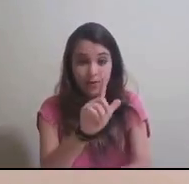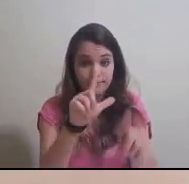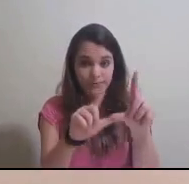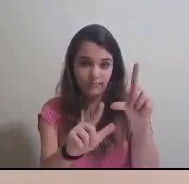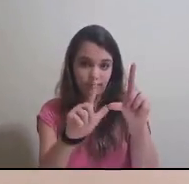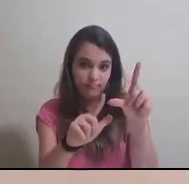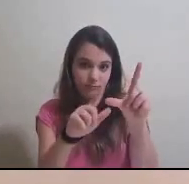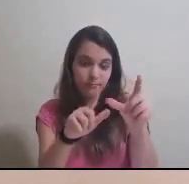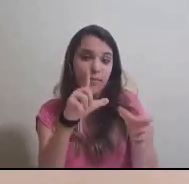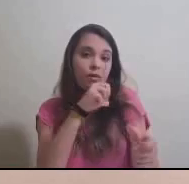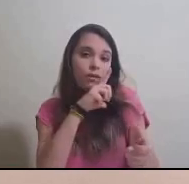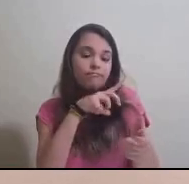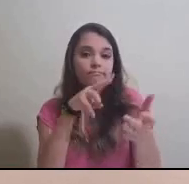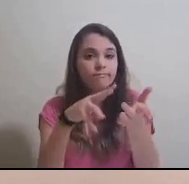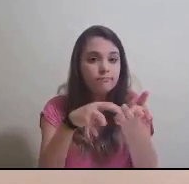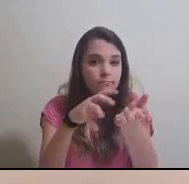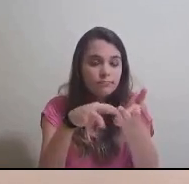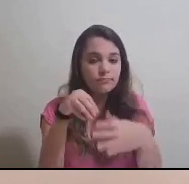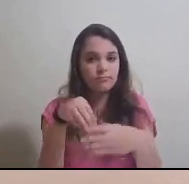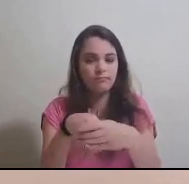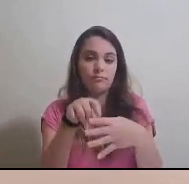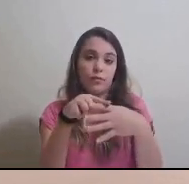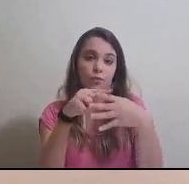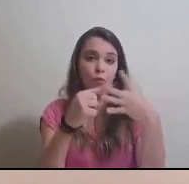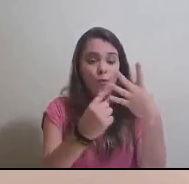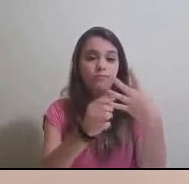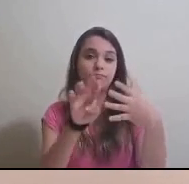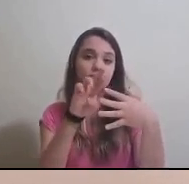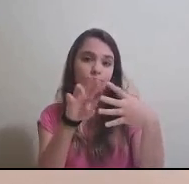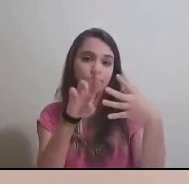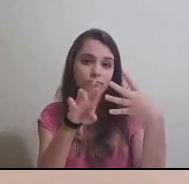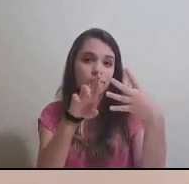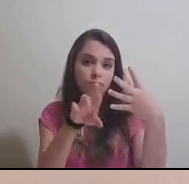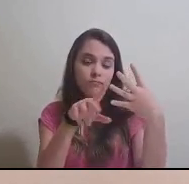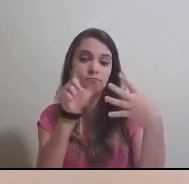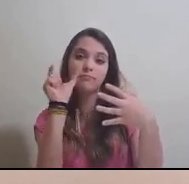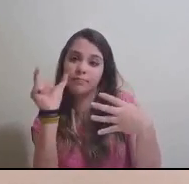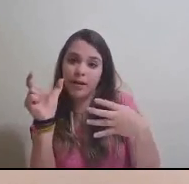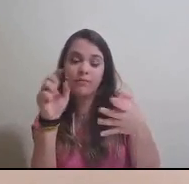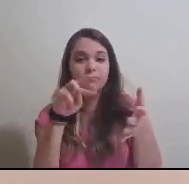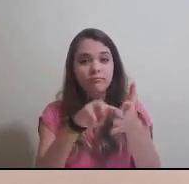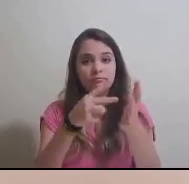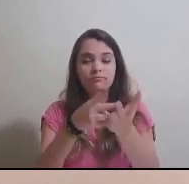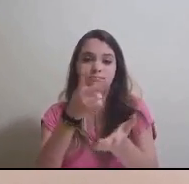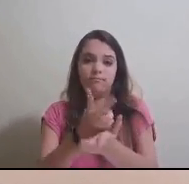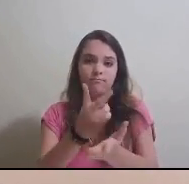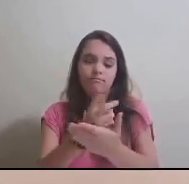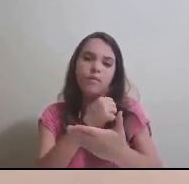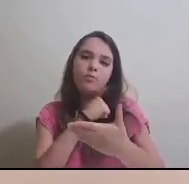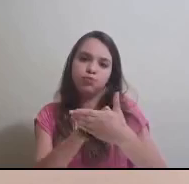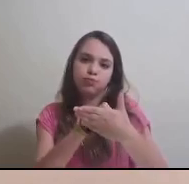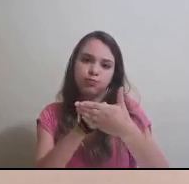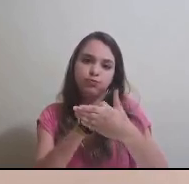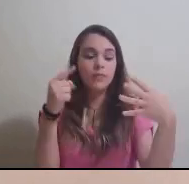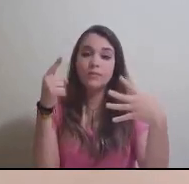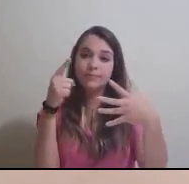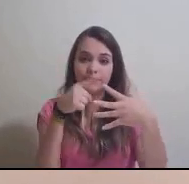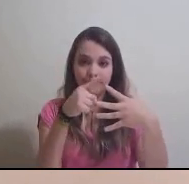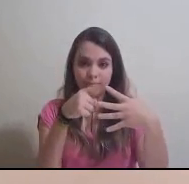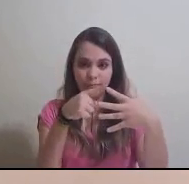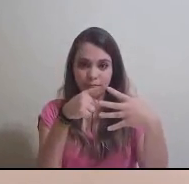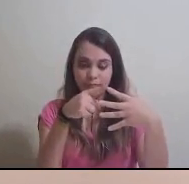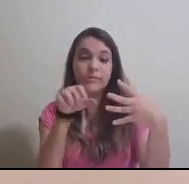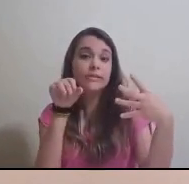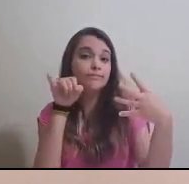vocabulário da língua portuguesa, o VOLPE, da Academia Brasileira de Letras, registra quatro formas diferentes de escrever a palavra. A primeira é